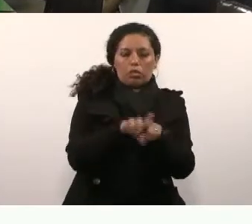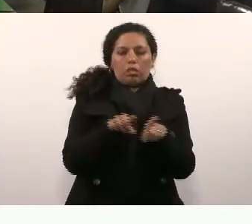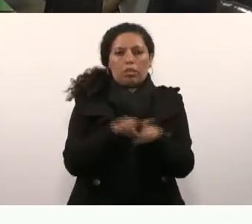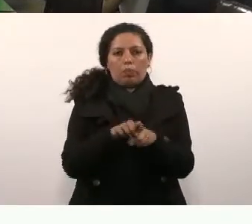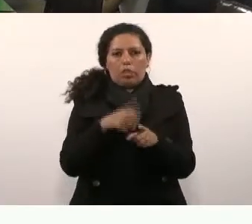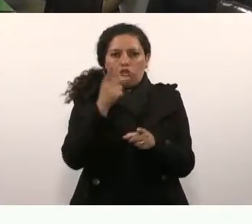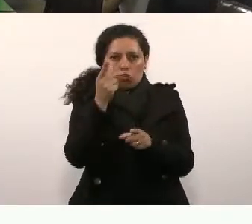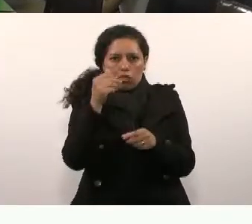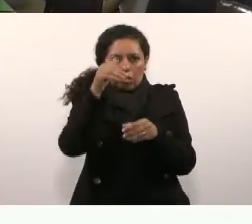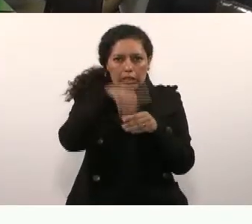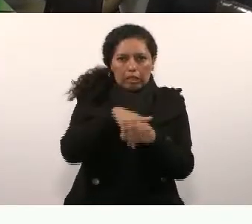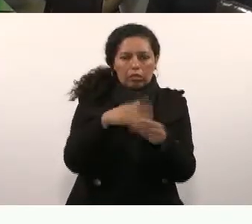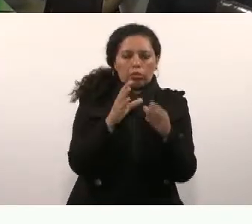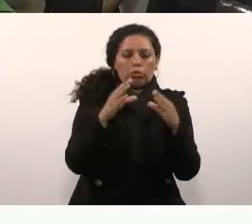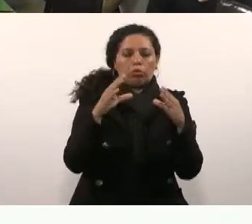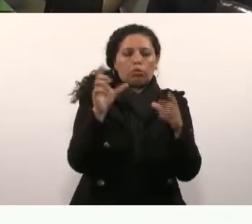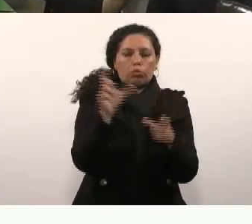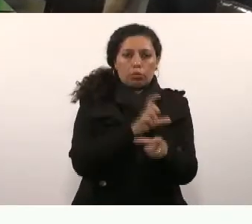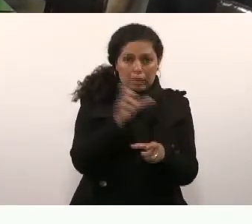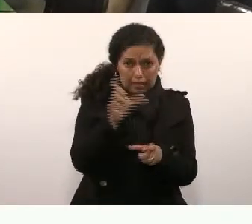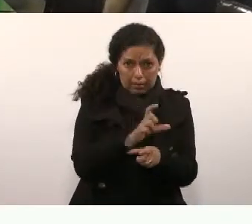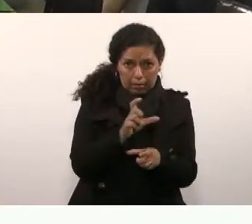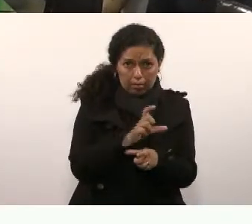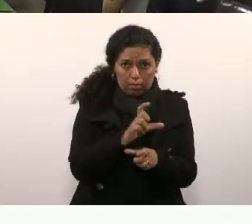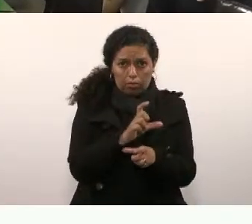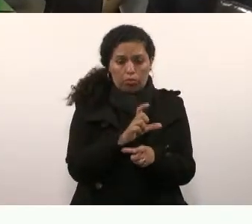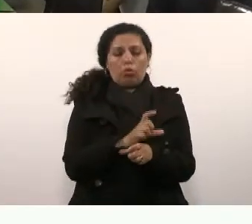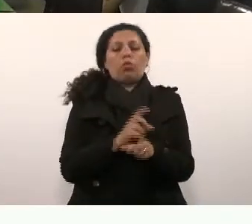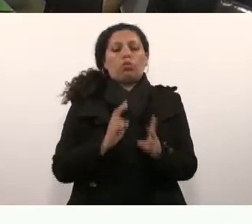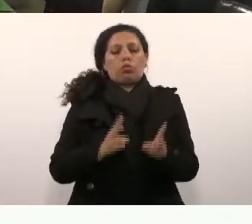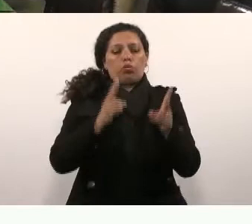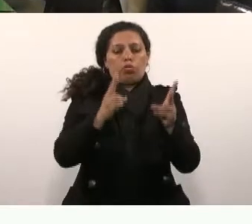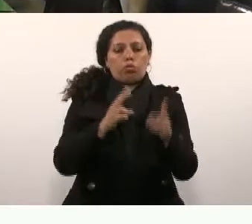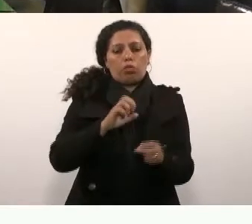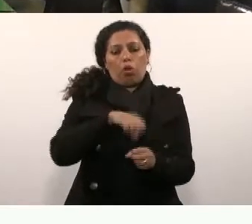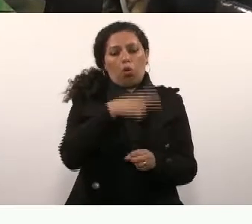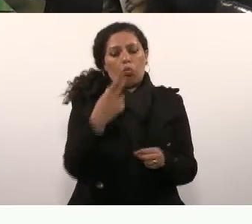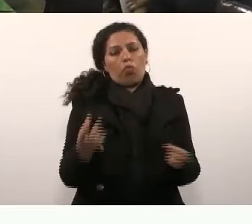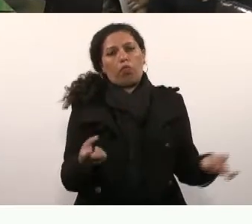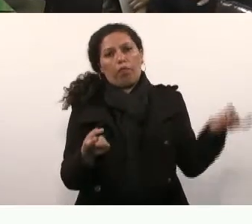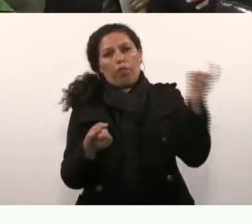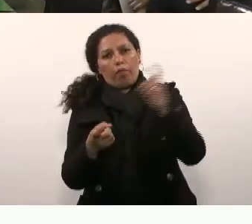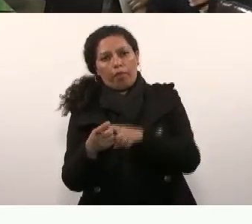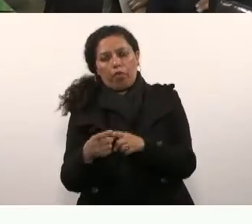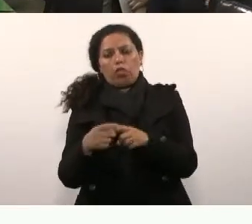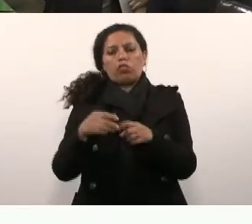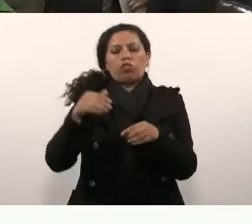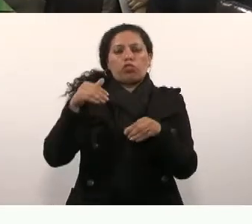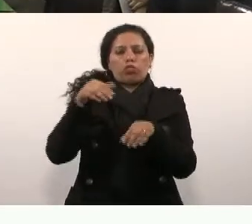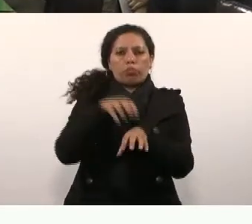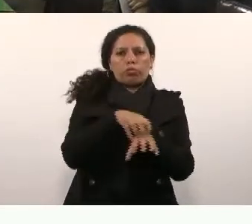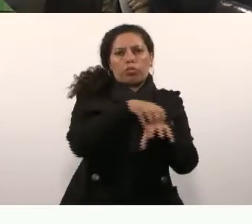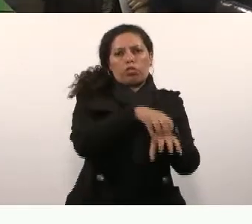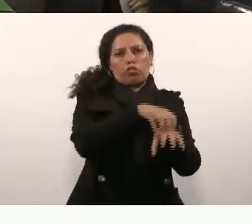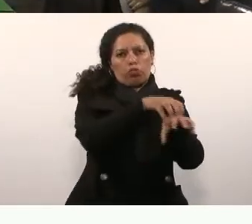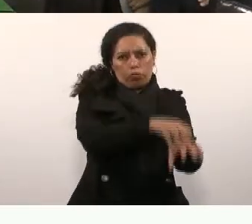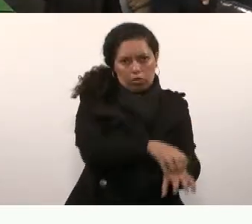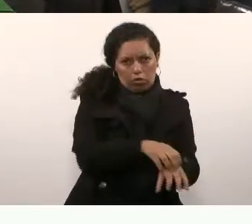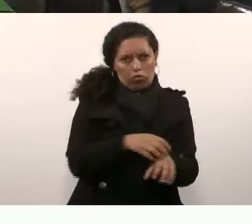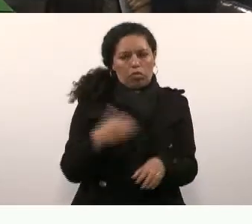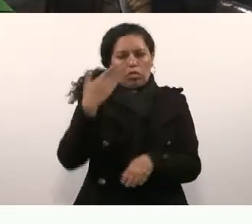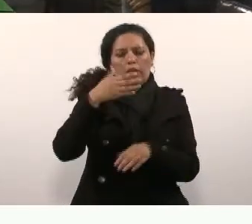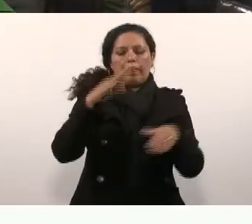créditos expirados não solicitados pelos usuários sejam incorporados ao Fundo Estadual de Transportes, ao invés de serem repassados para a